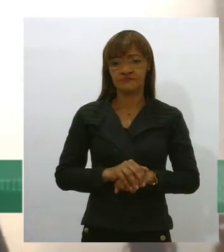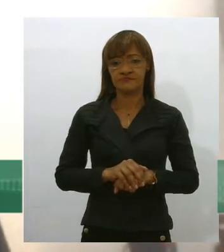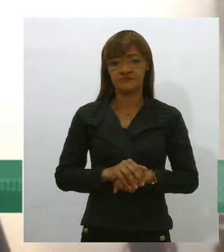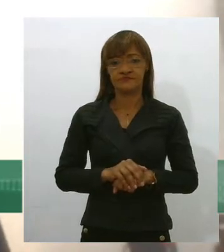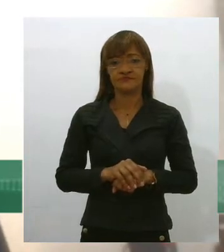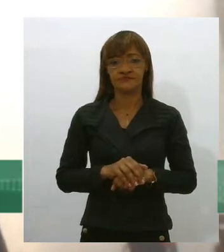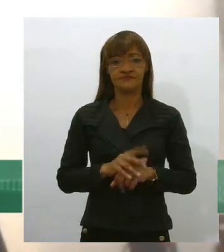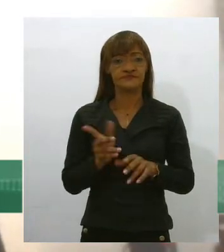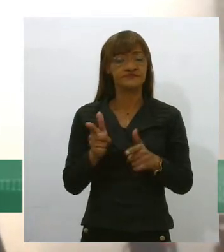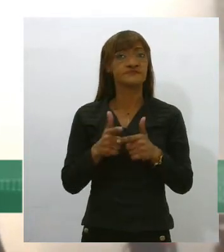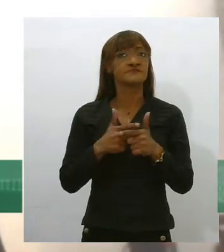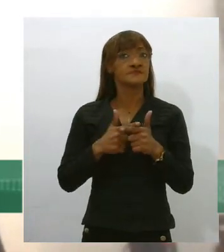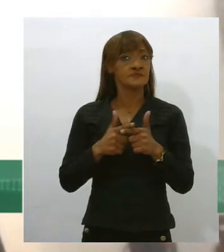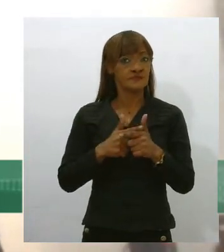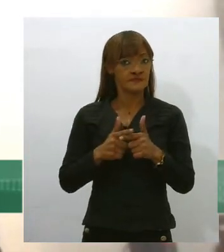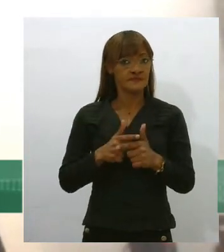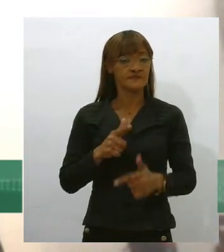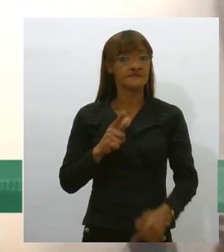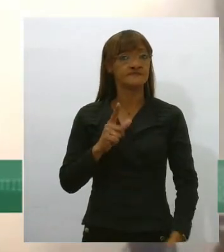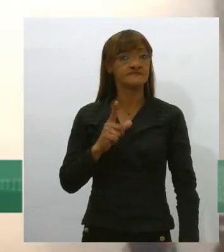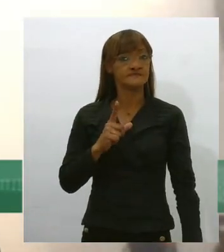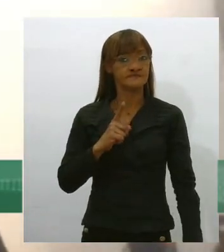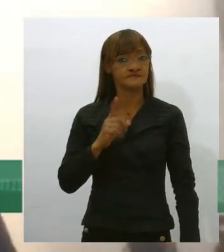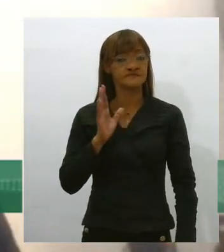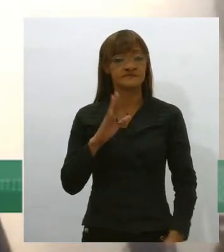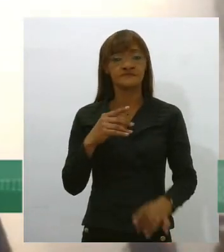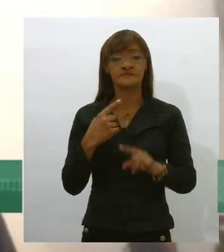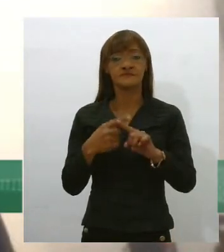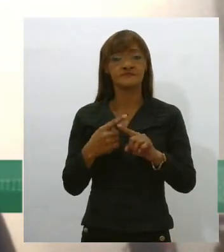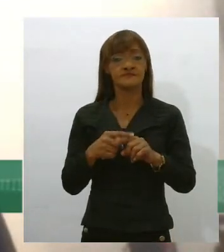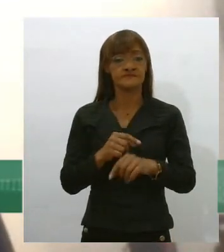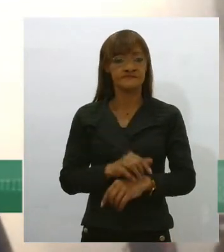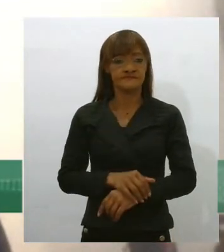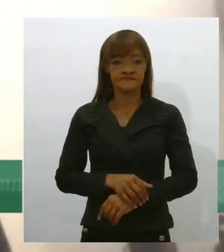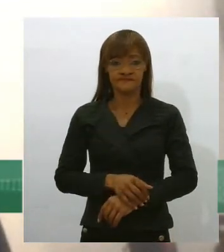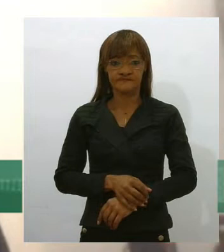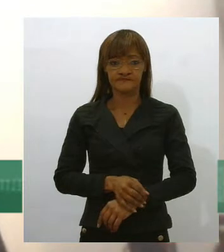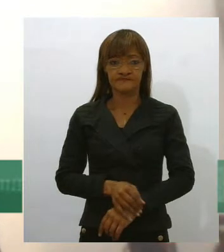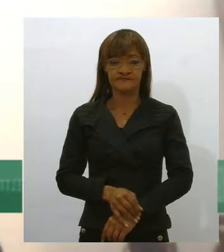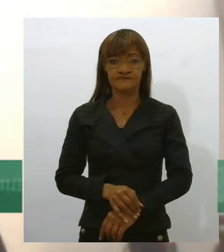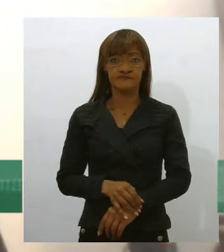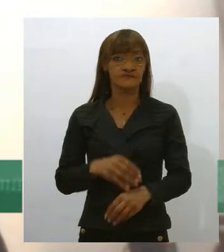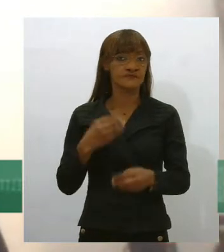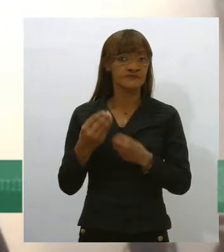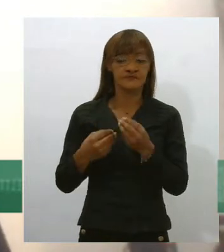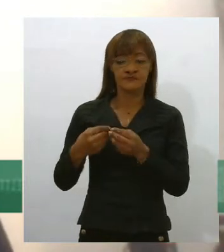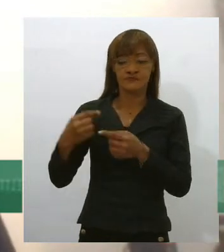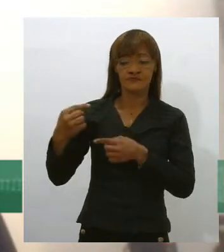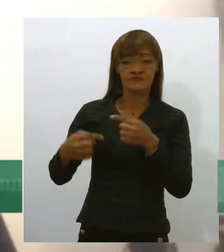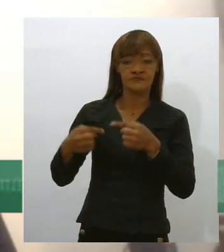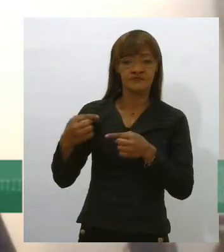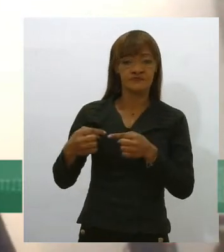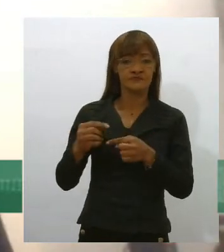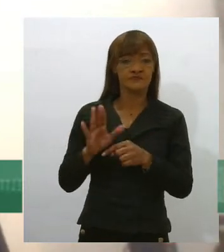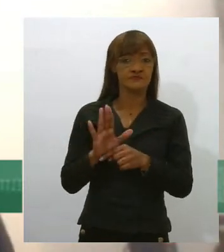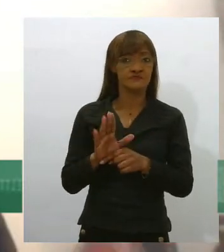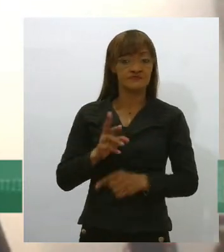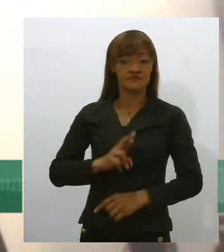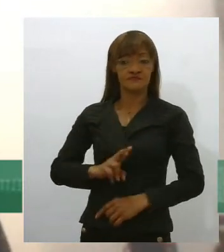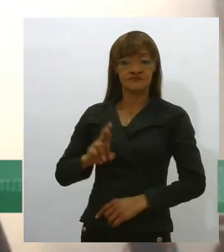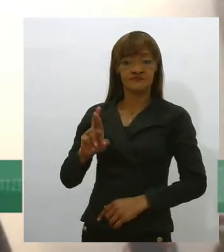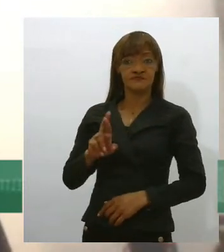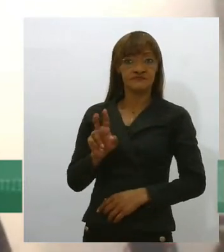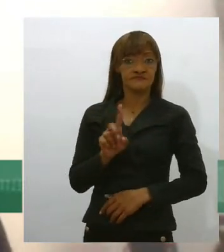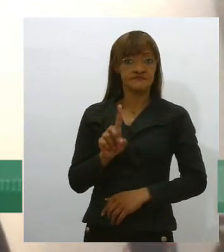problemático nosso somente não é porque ele primeiro não discutir uma maneira qualificada a religiosidade não é